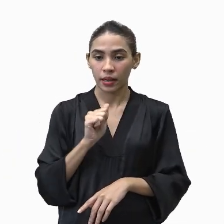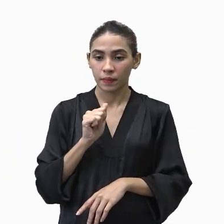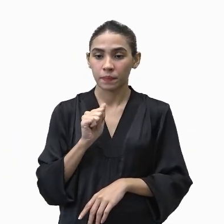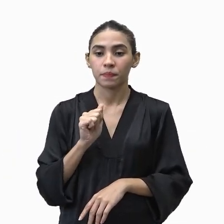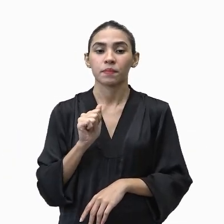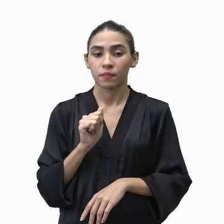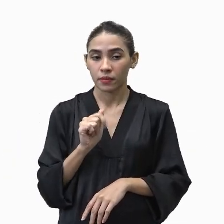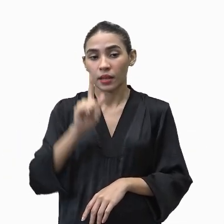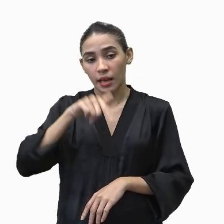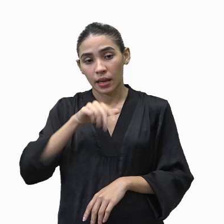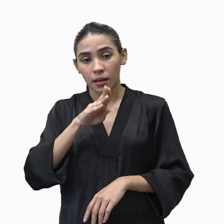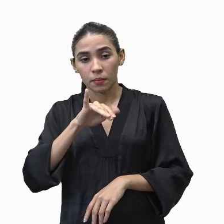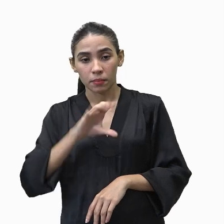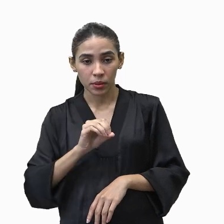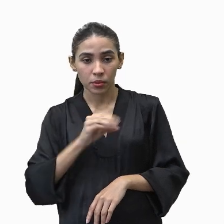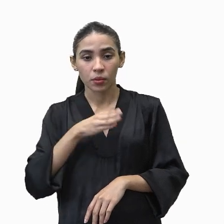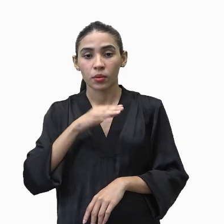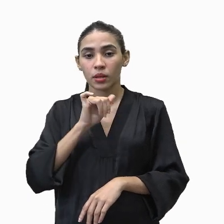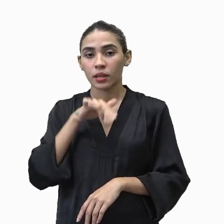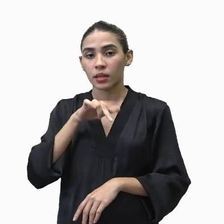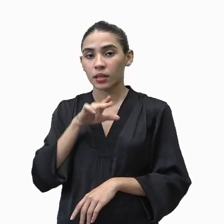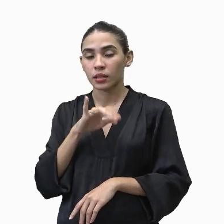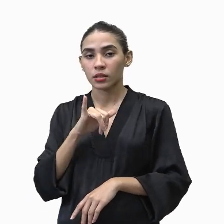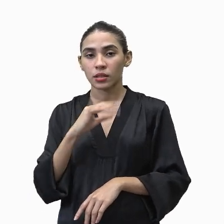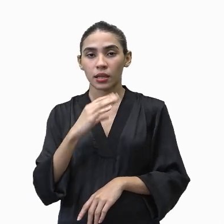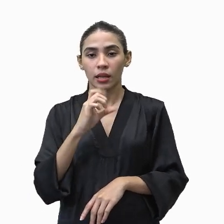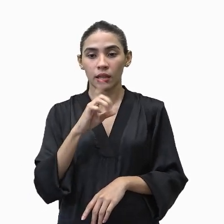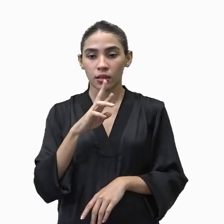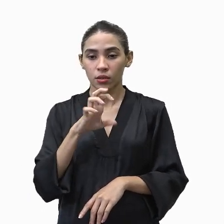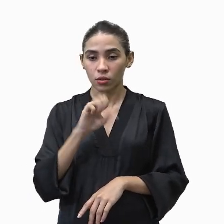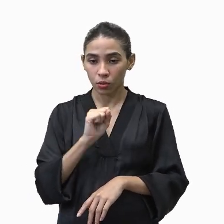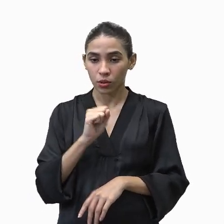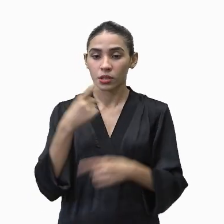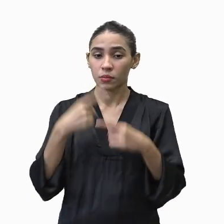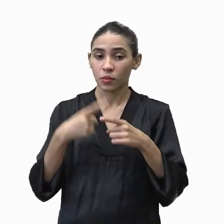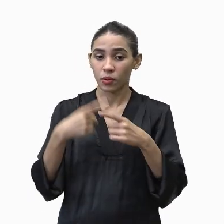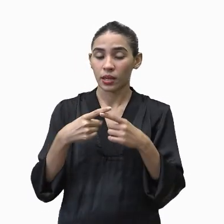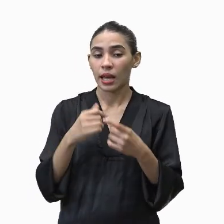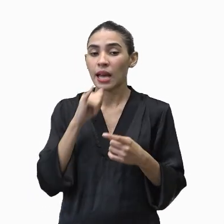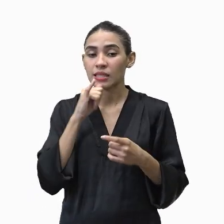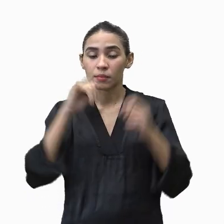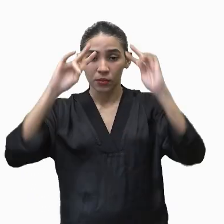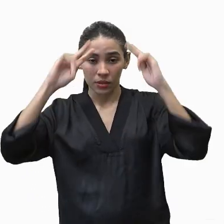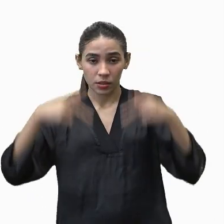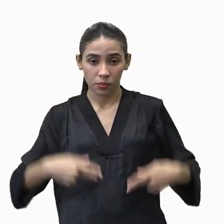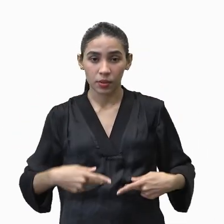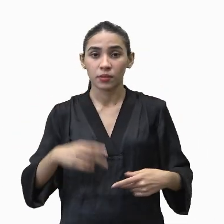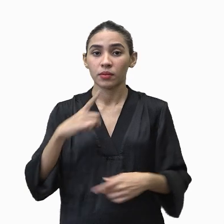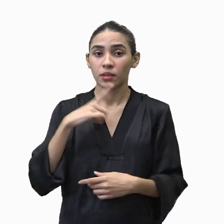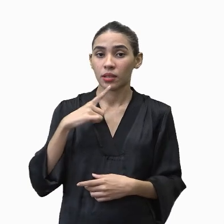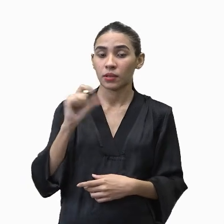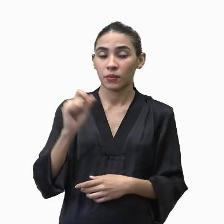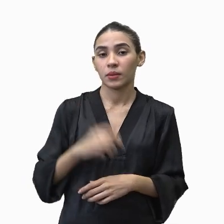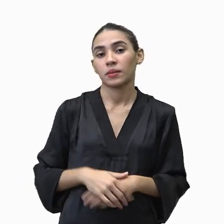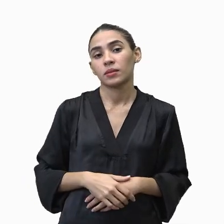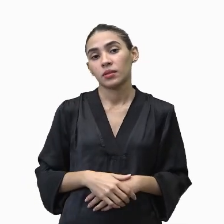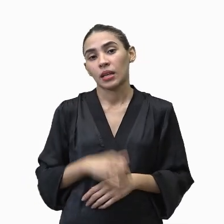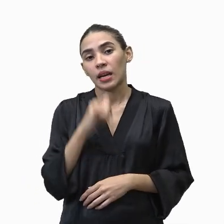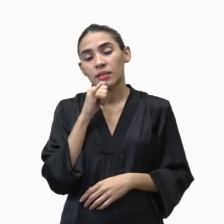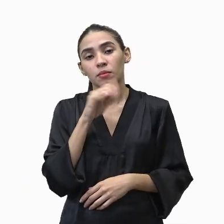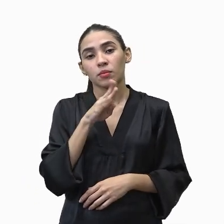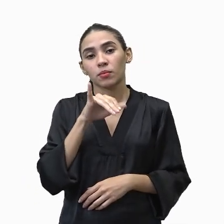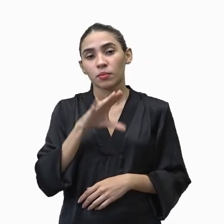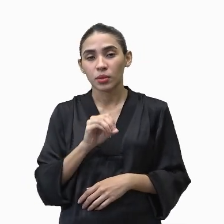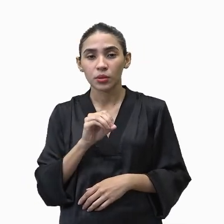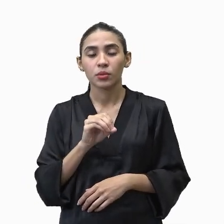como bioindicador nesses ambientes justamente para que o ser humano tenha como bioindicador